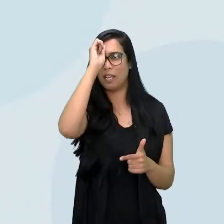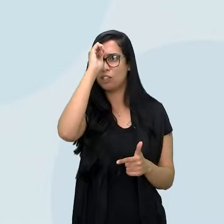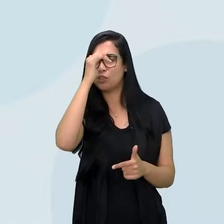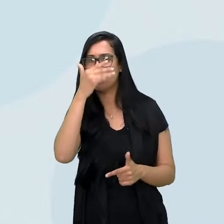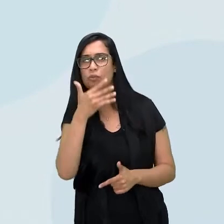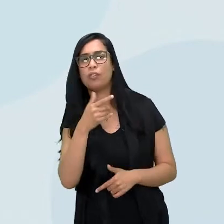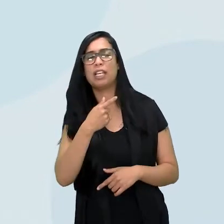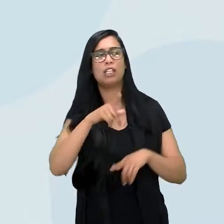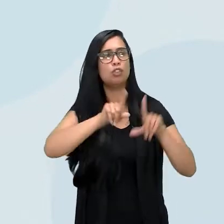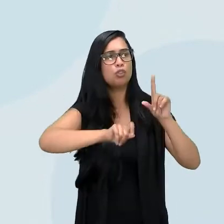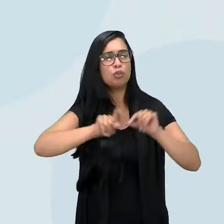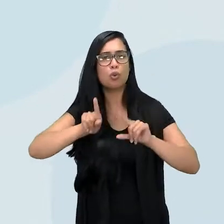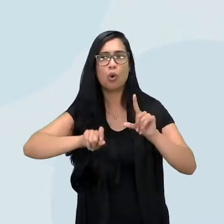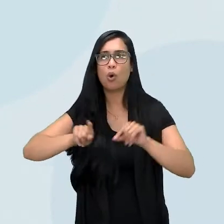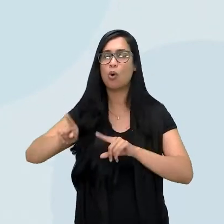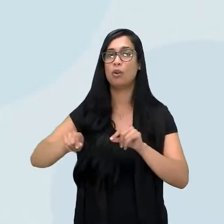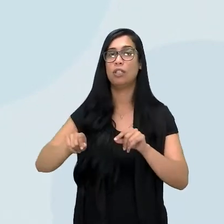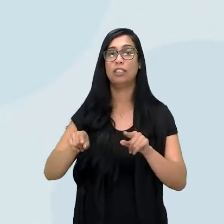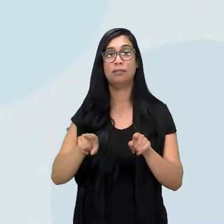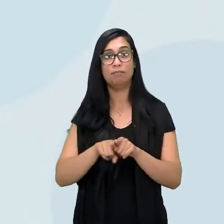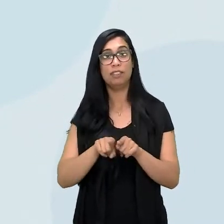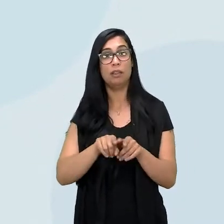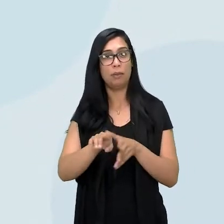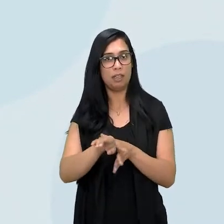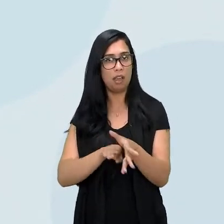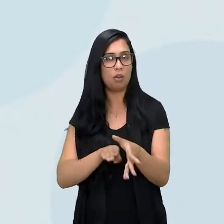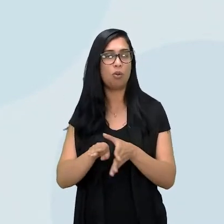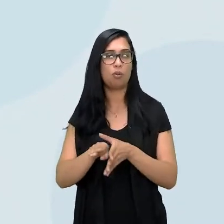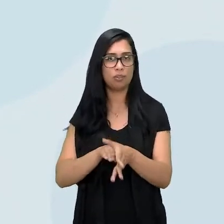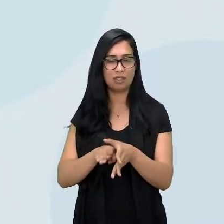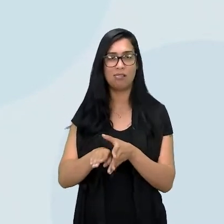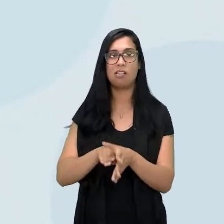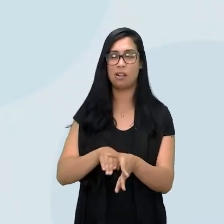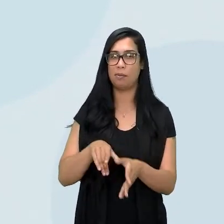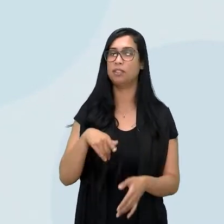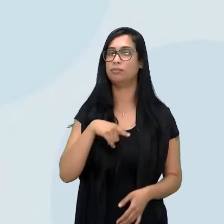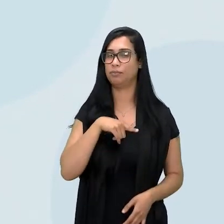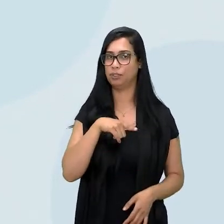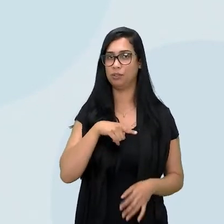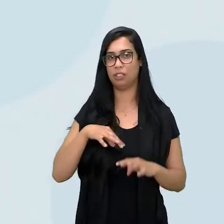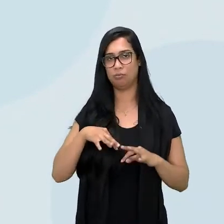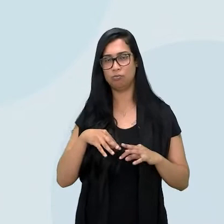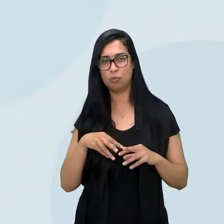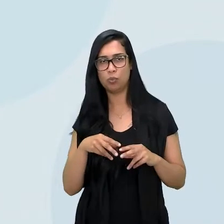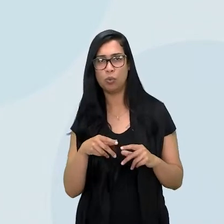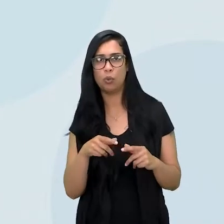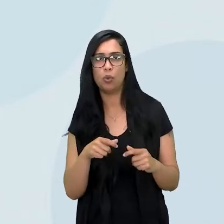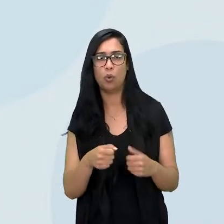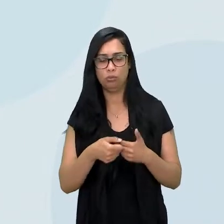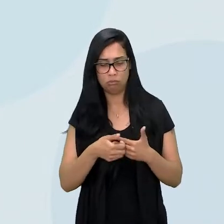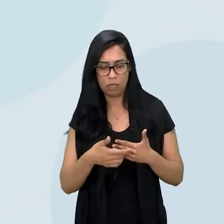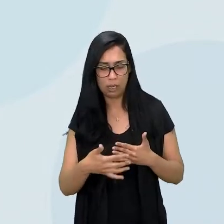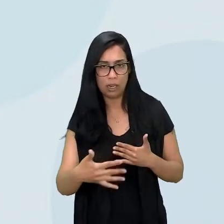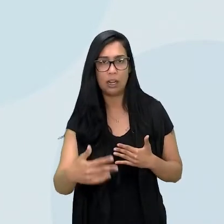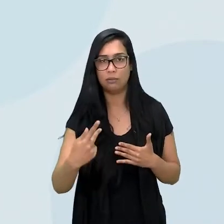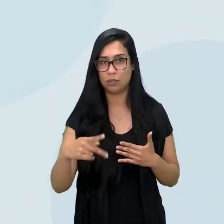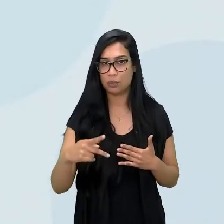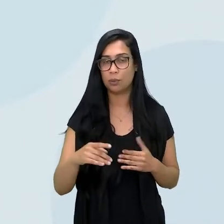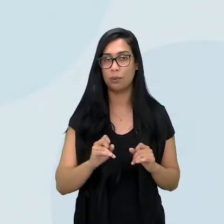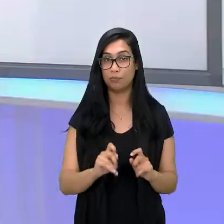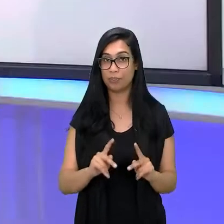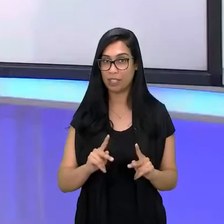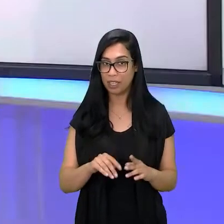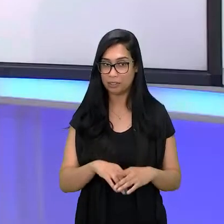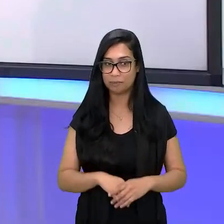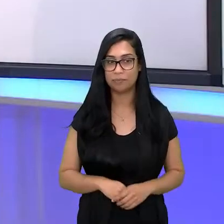decisões e correção de rumo e orientação dos procedimentos utilizados aí. Então, esta é a nossa